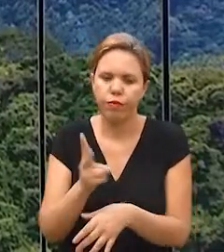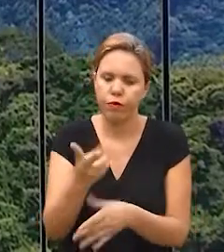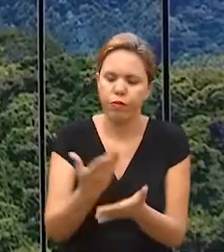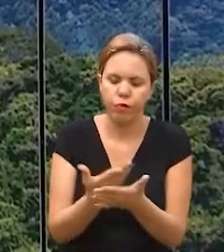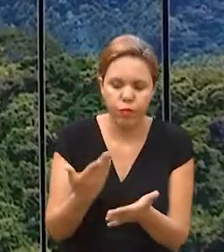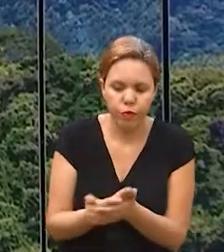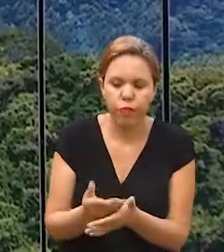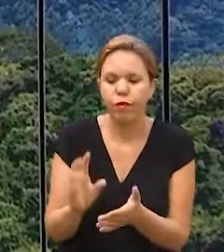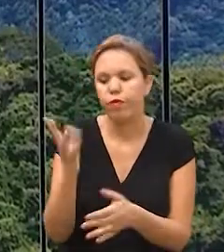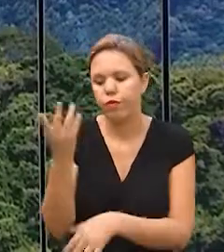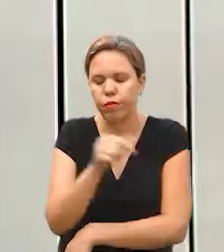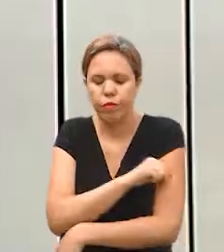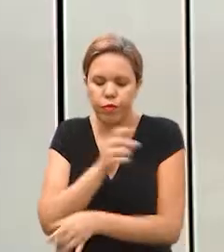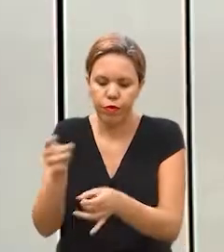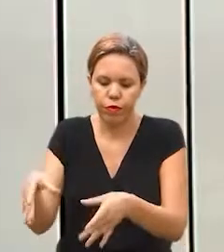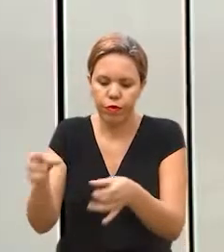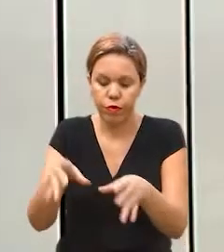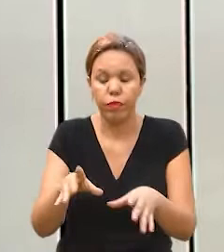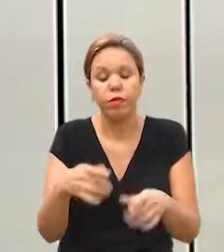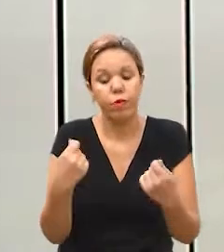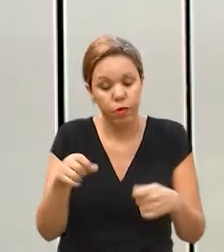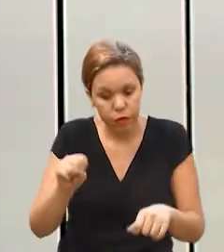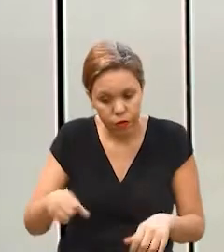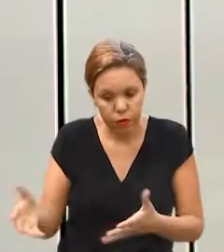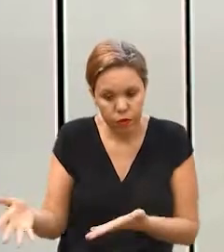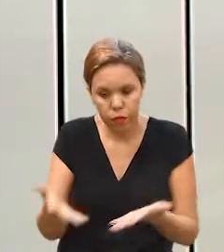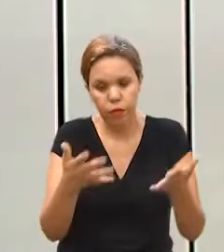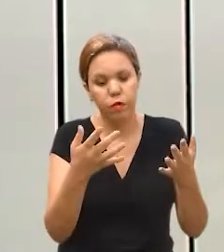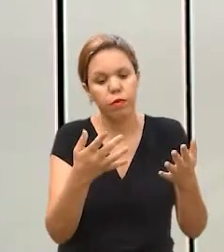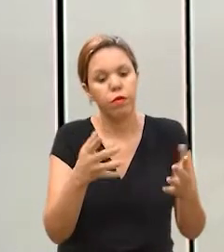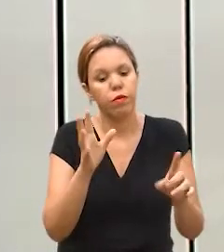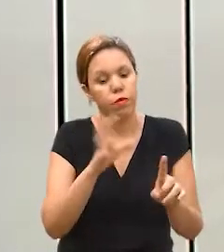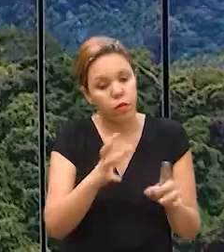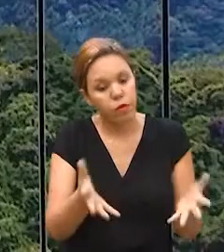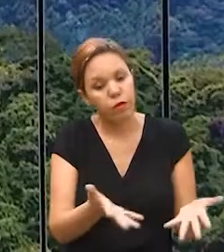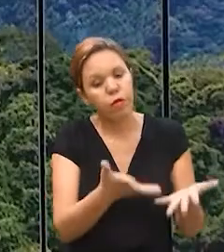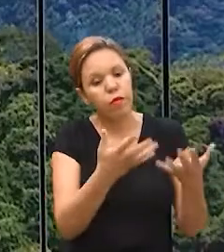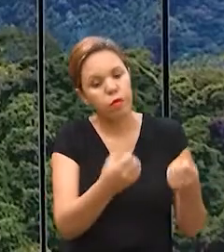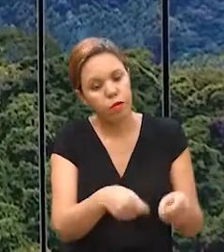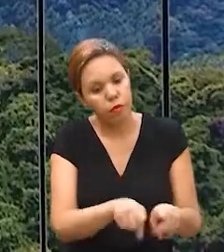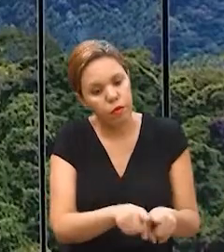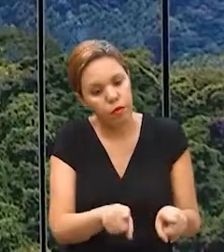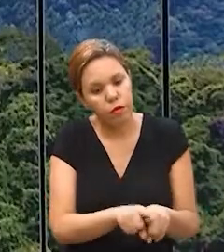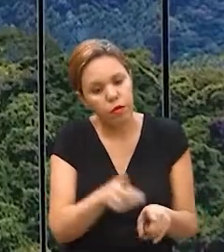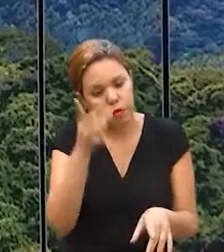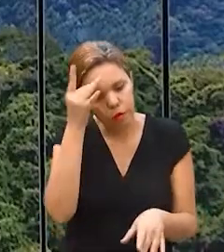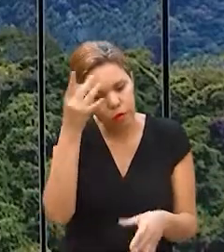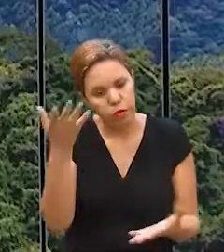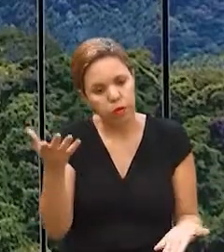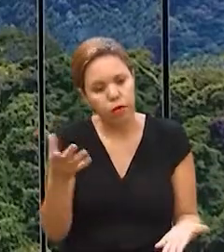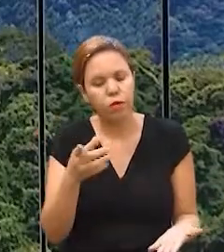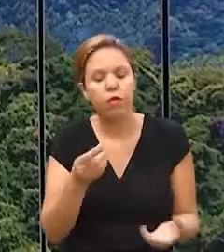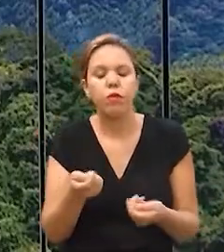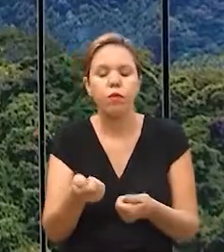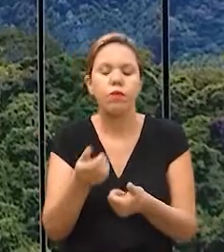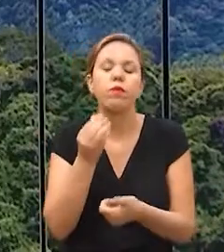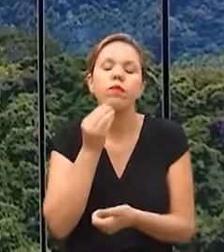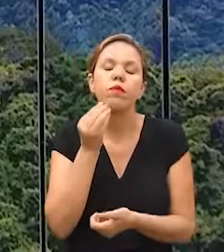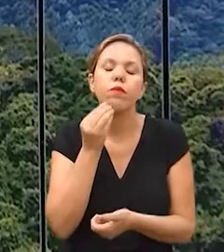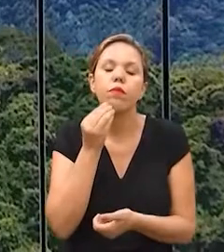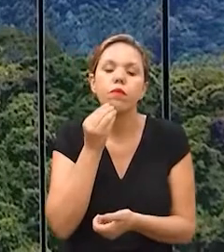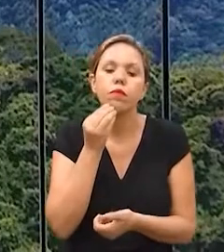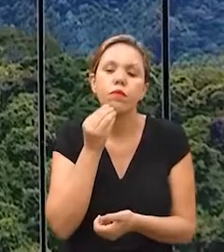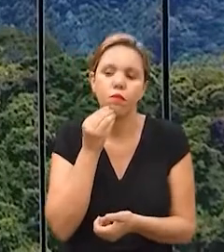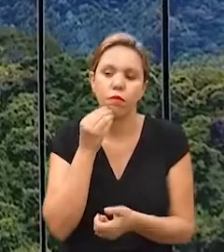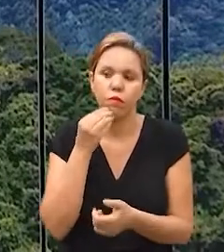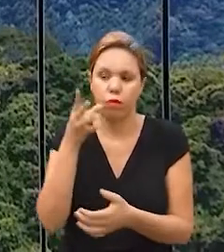evasão. É necessário sim que ele seja conquistado, que ele seja convencido, que lhe seja dado a